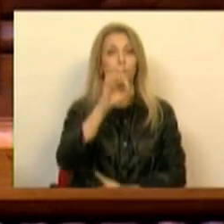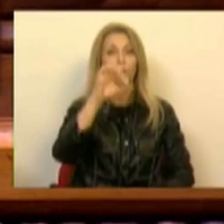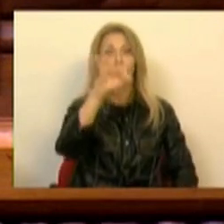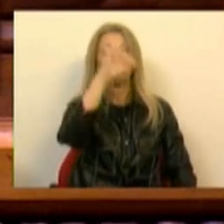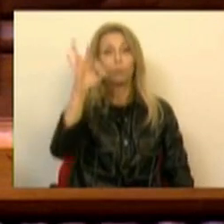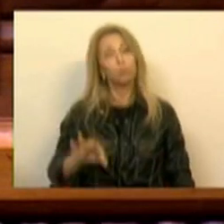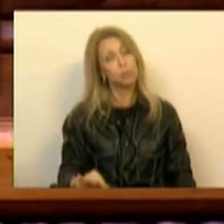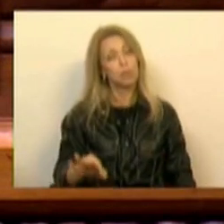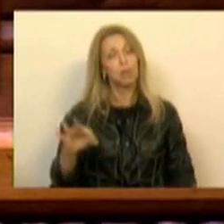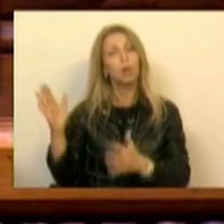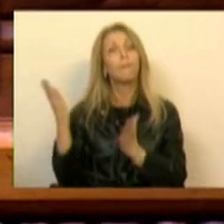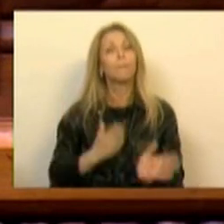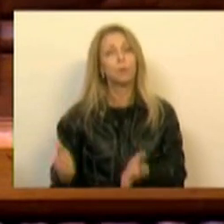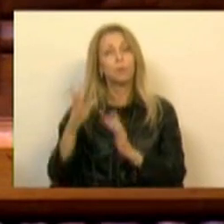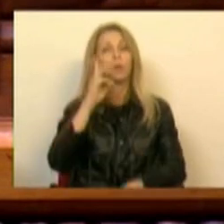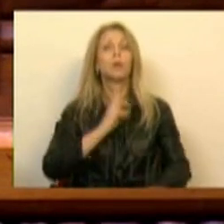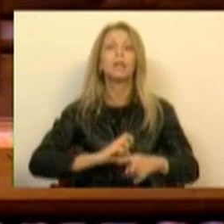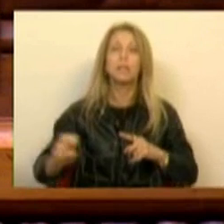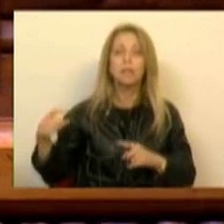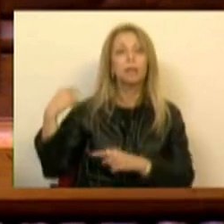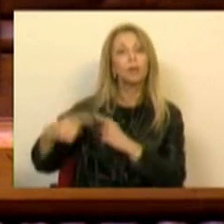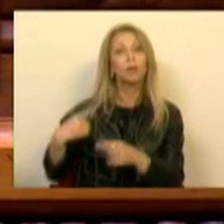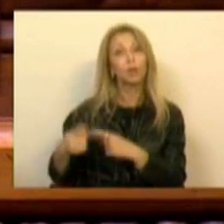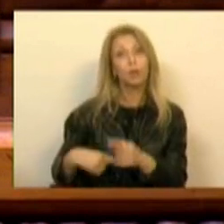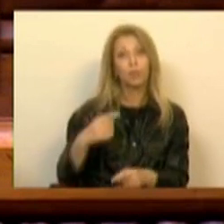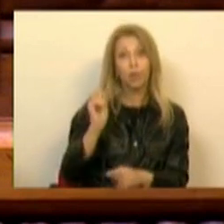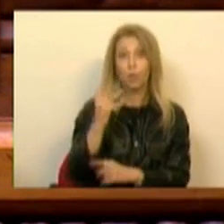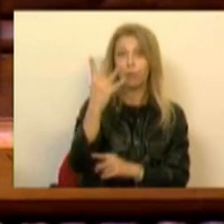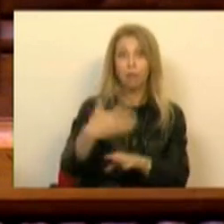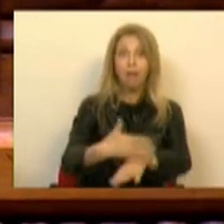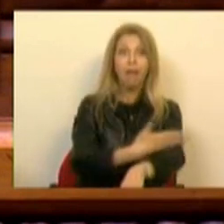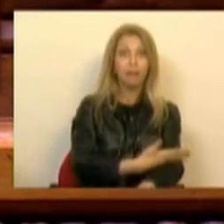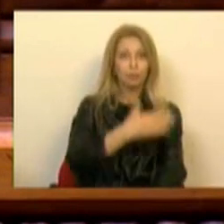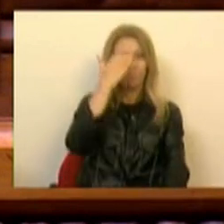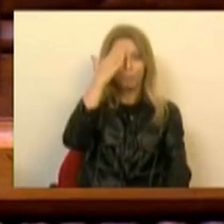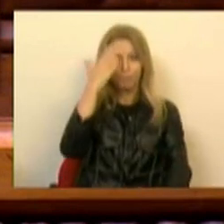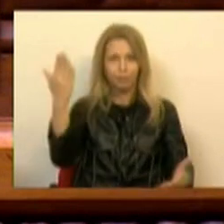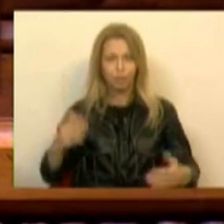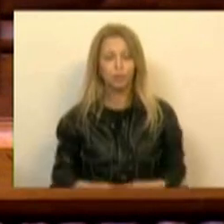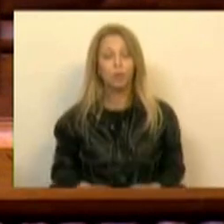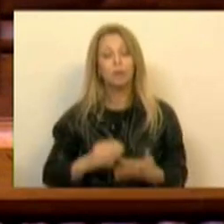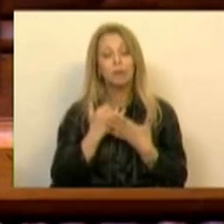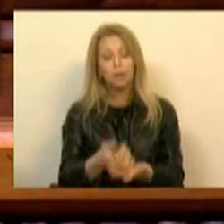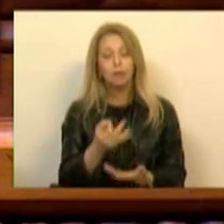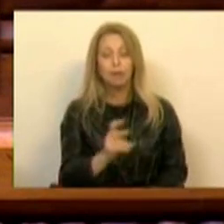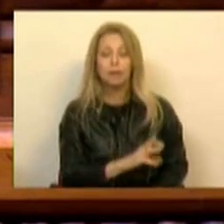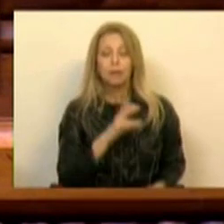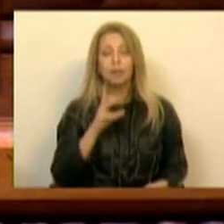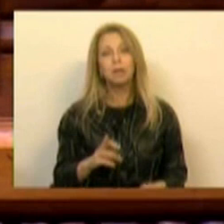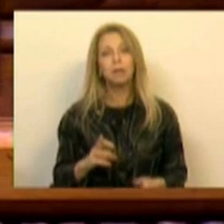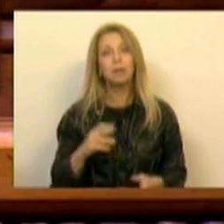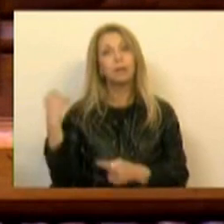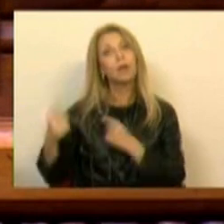peso das renováveis na produção de eletricidade, 4 anos antes do previsto. Apoiámos, no âmbito do PRR, a